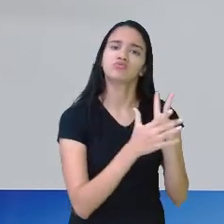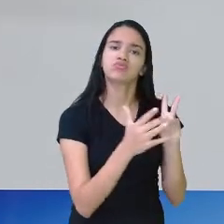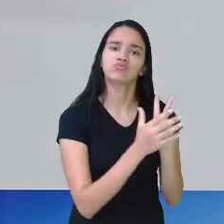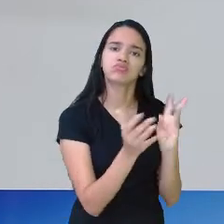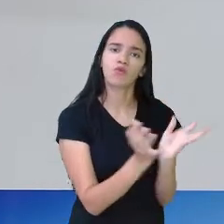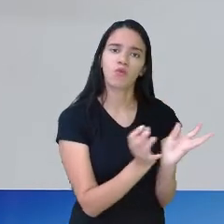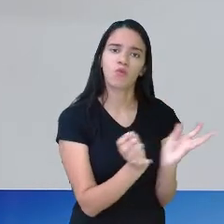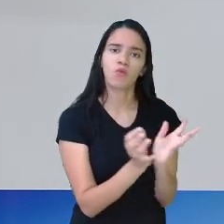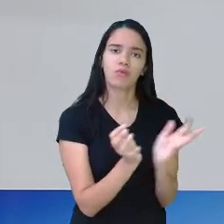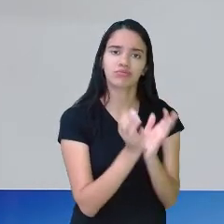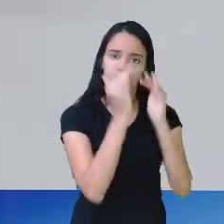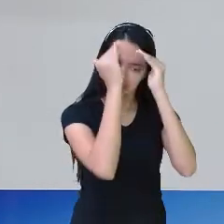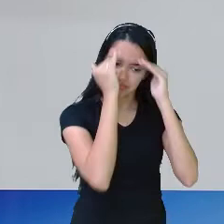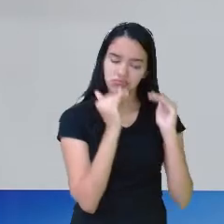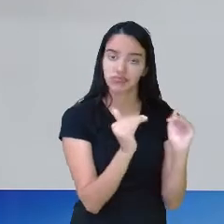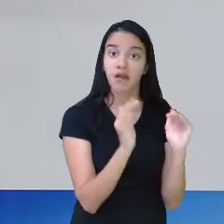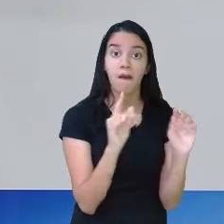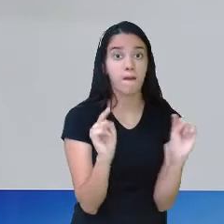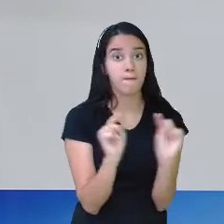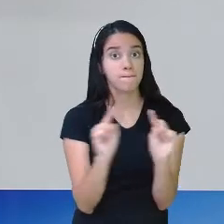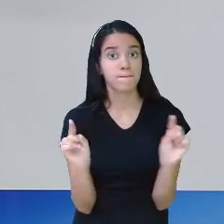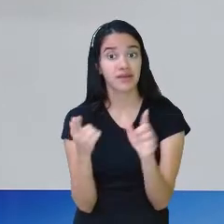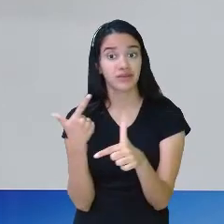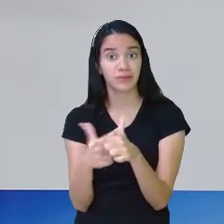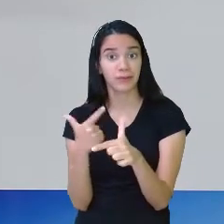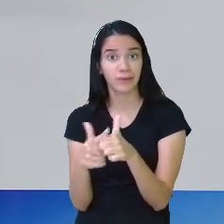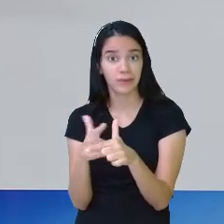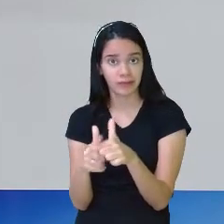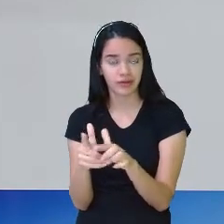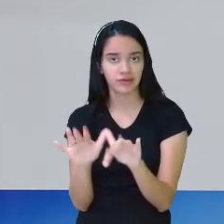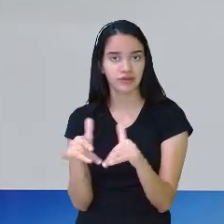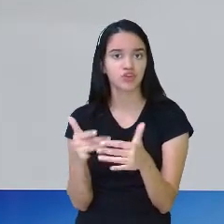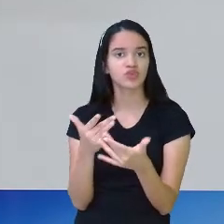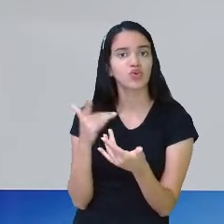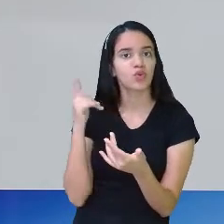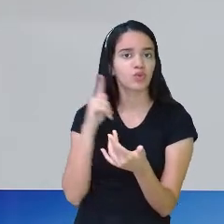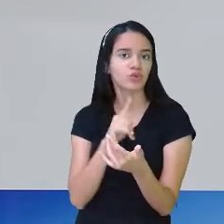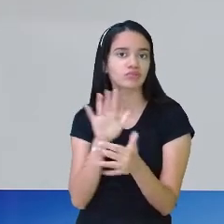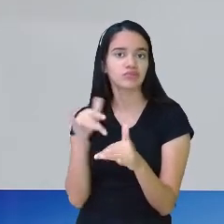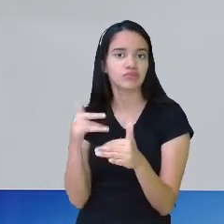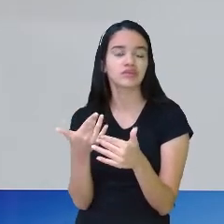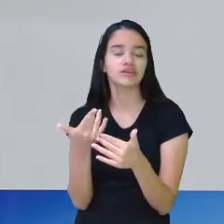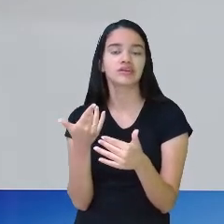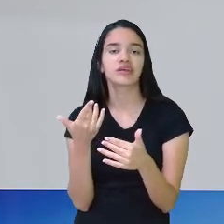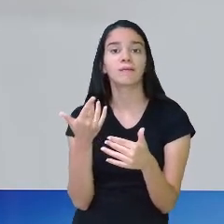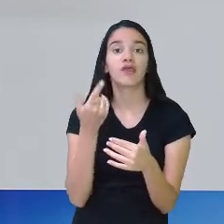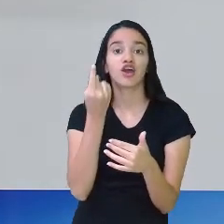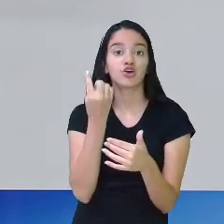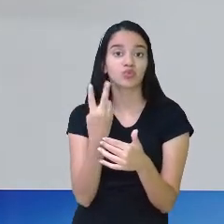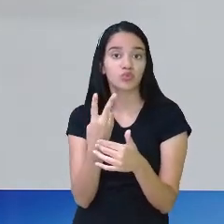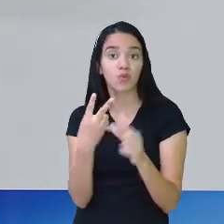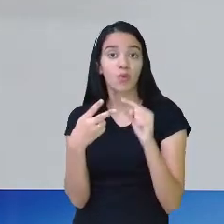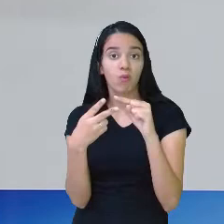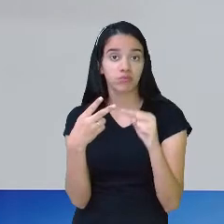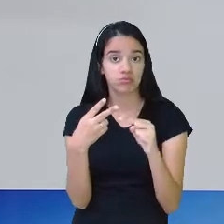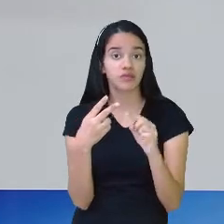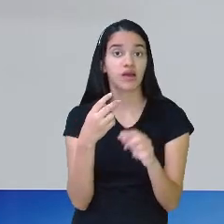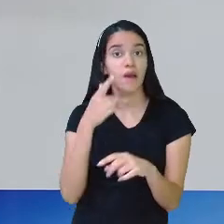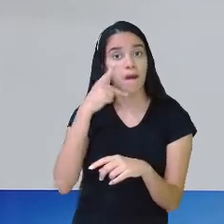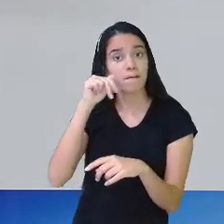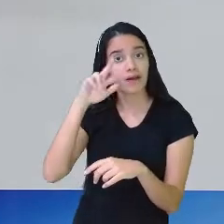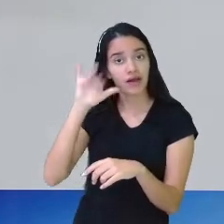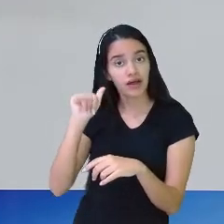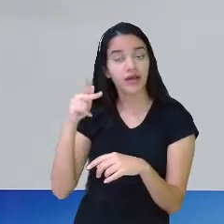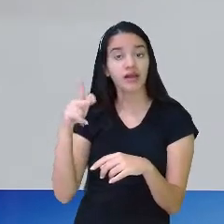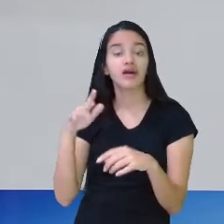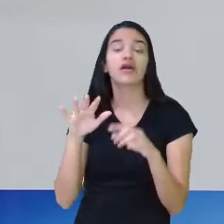tinham que ser respeitados. Mas ainda tinha um problema, tá? Ele só considerava duas regiões, que era o Pará e o Maranhão,